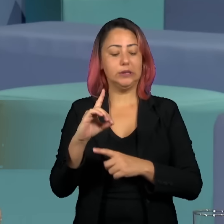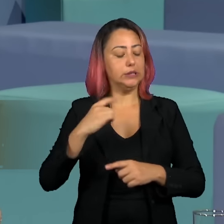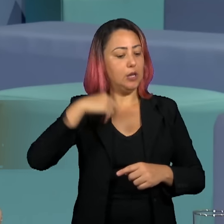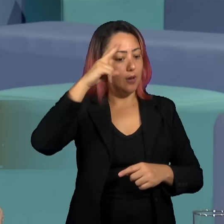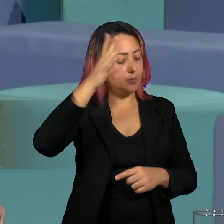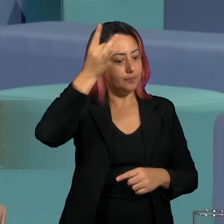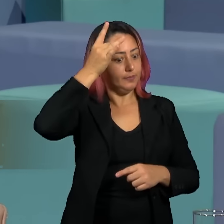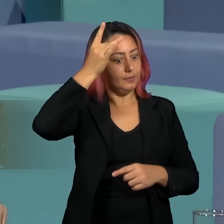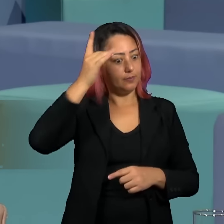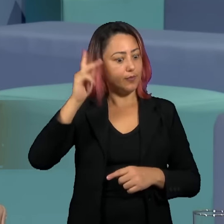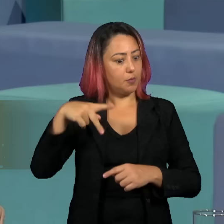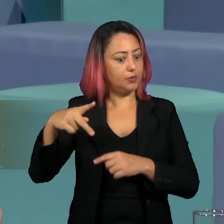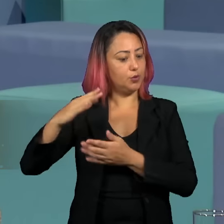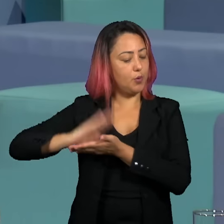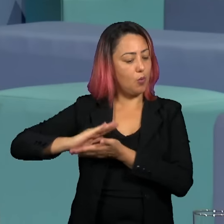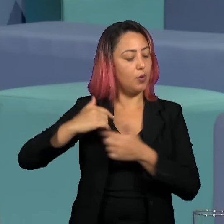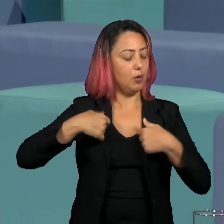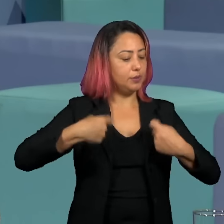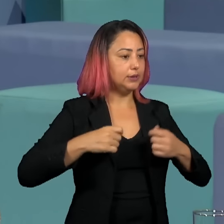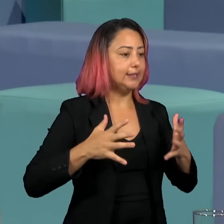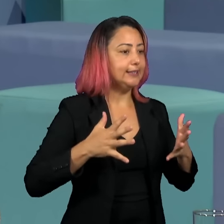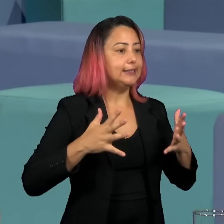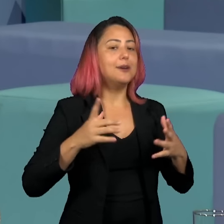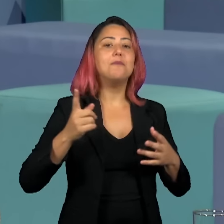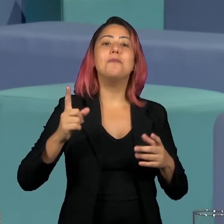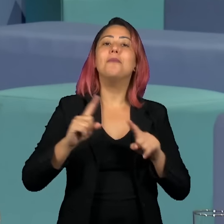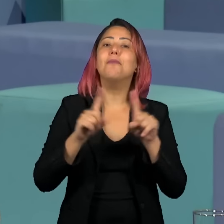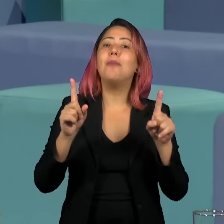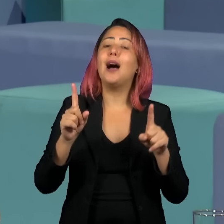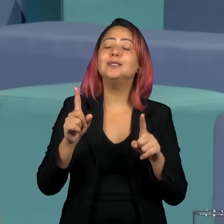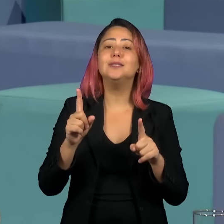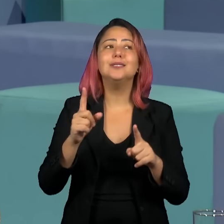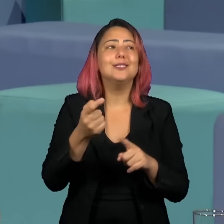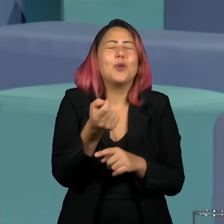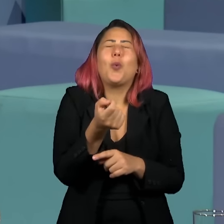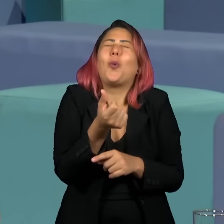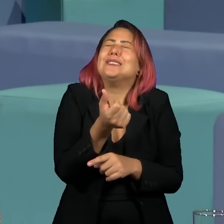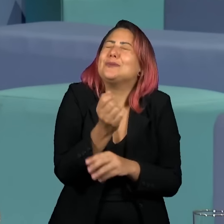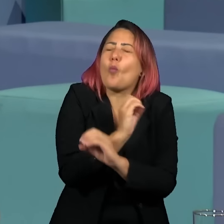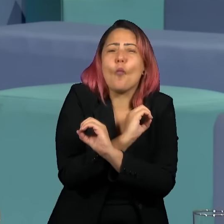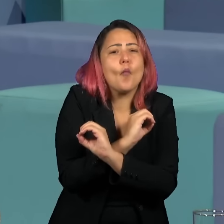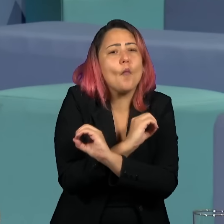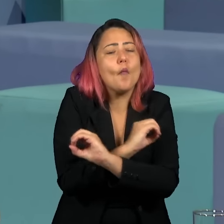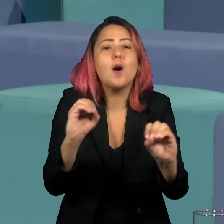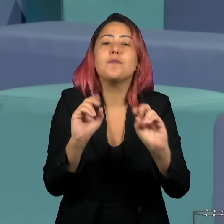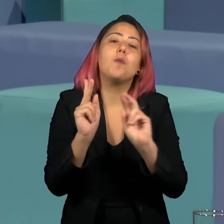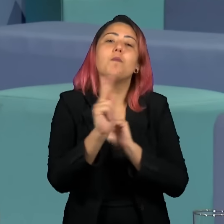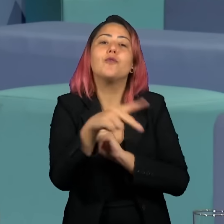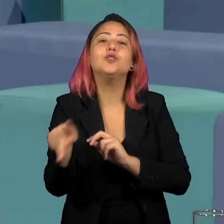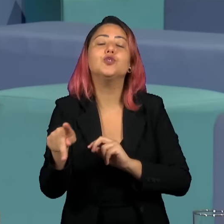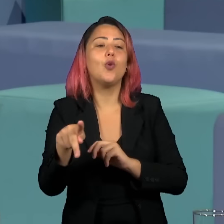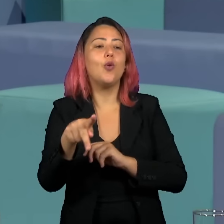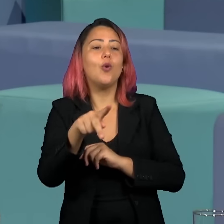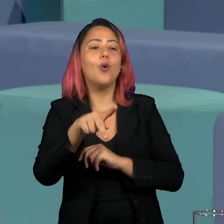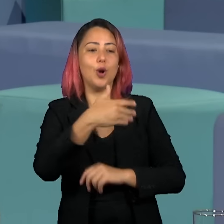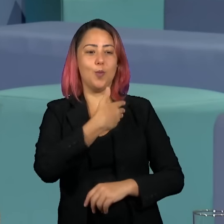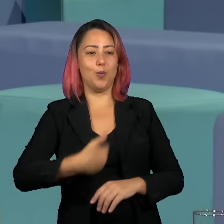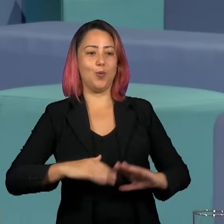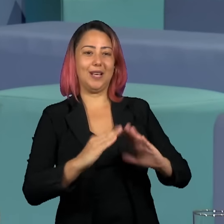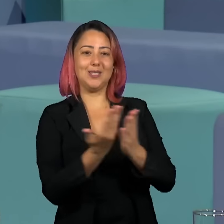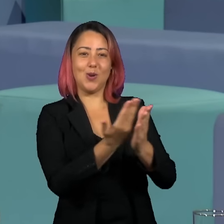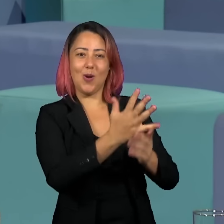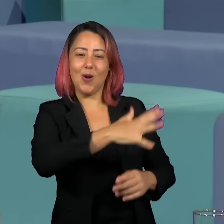professores não conseguimos né não praticamente não não houve professores né da rede Professores de Escola né participando